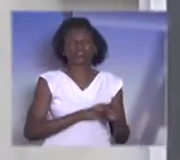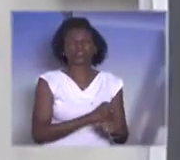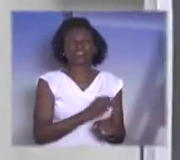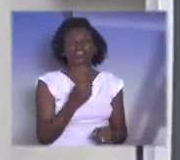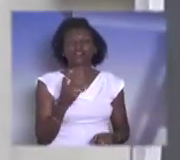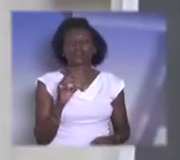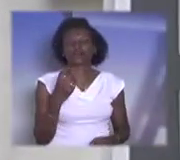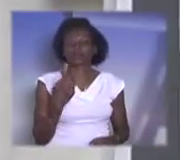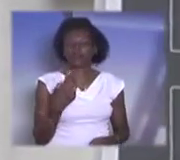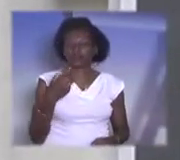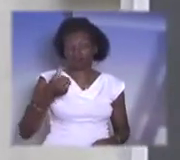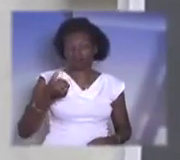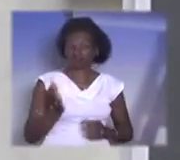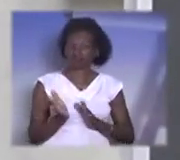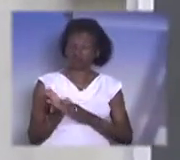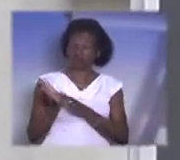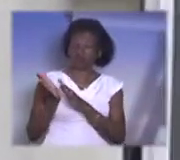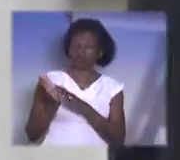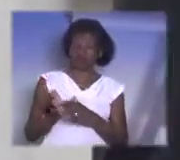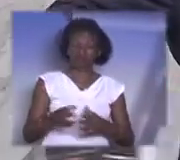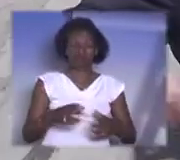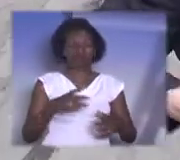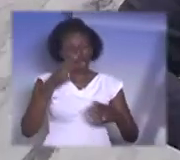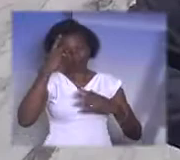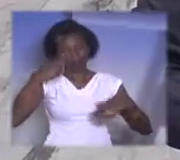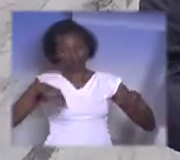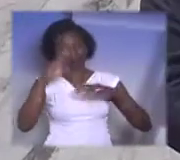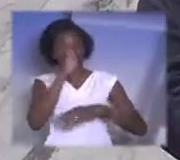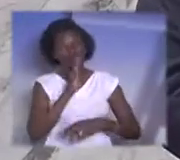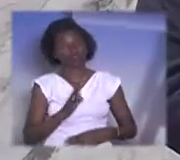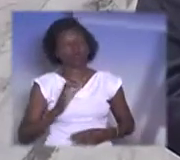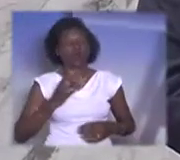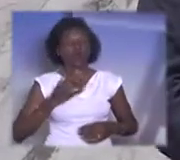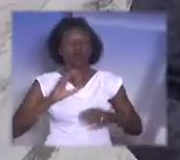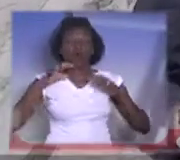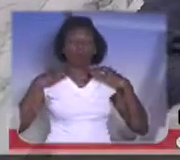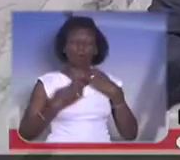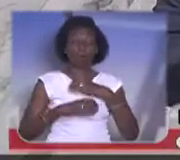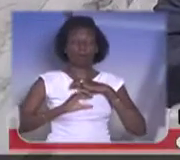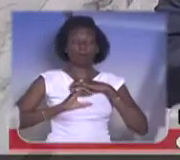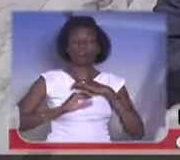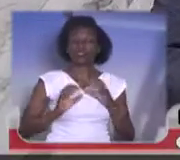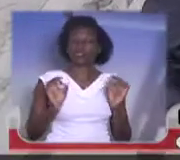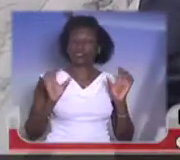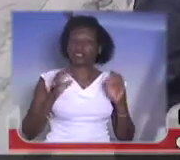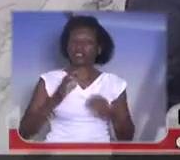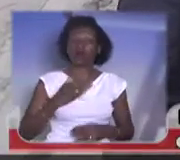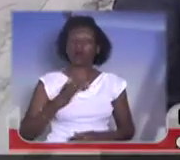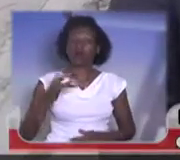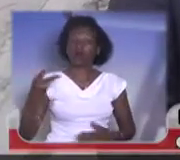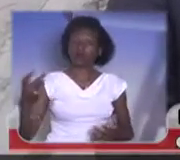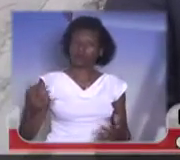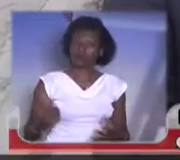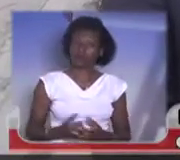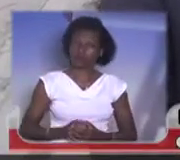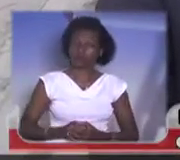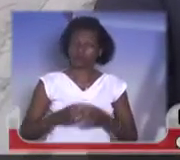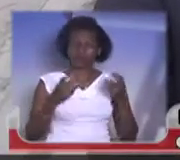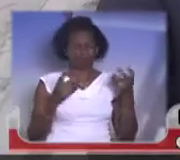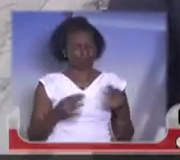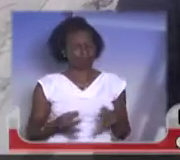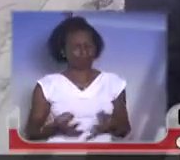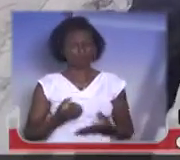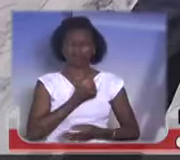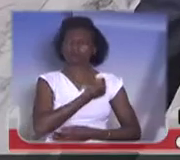parabéns brasileiros medalha de ouro a esse clube há um monte de motivo para se justificar esse número só extrema